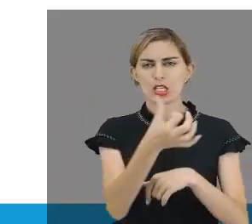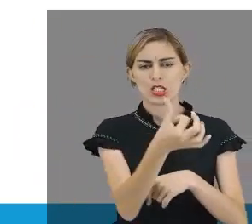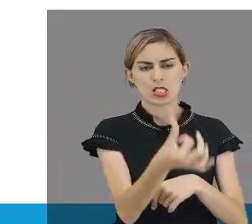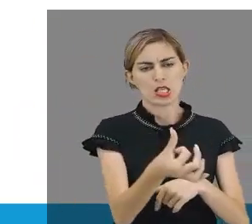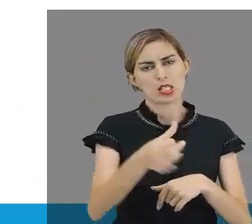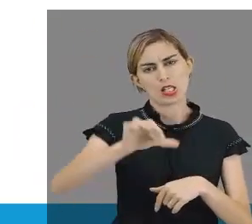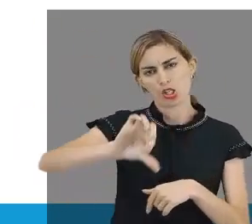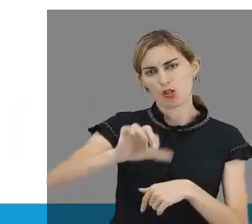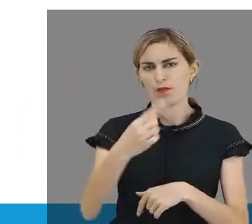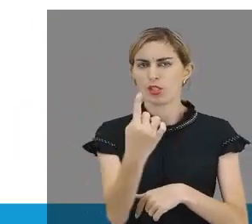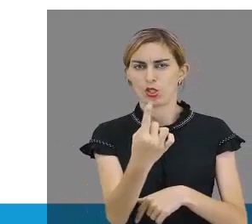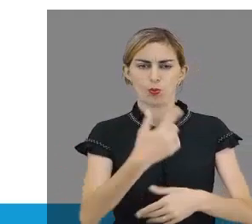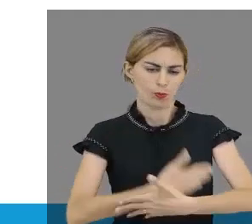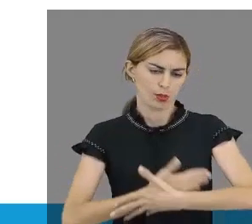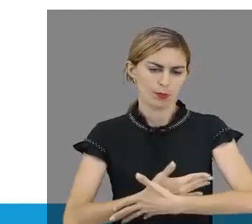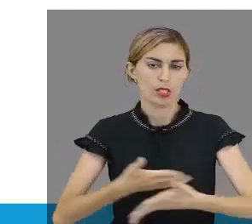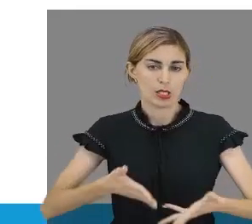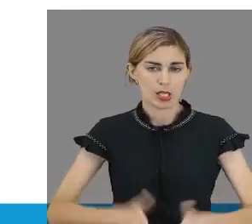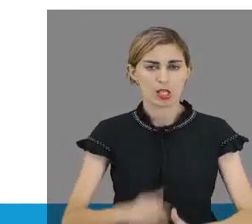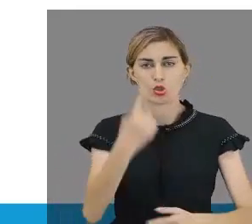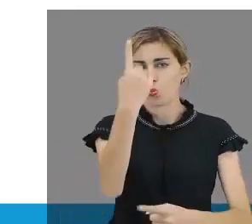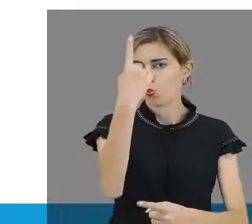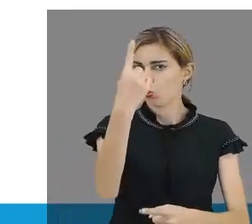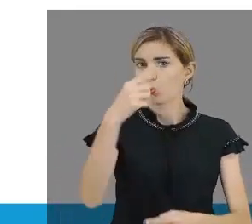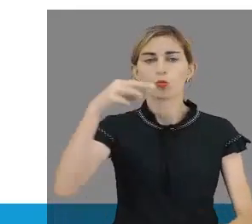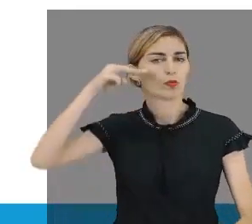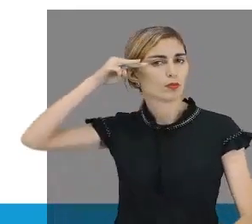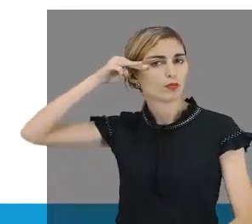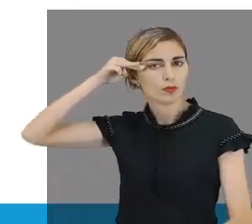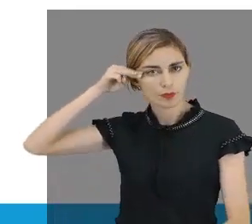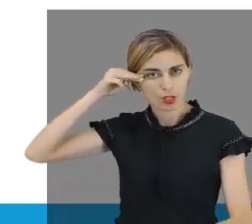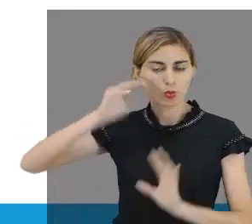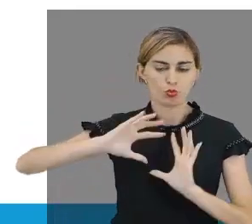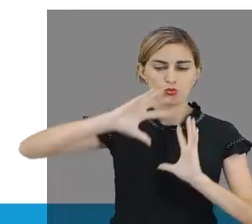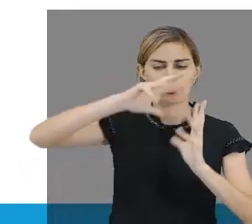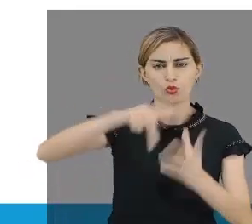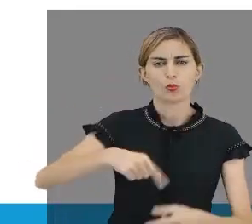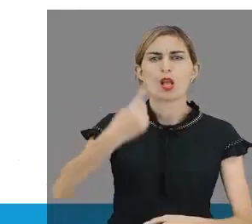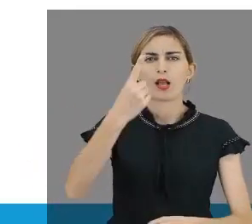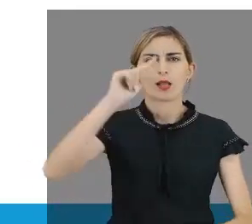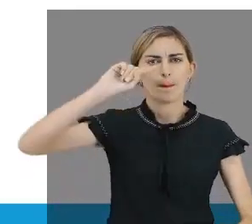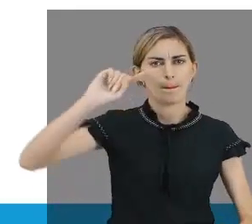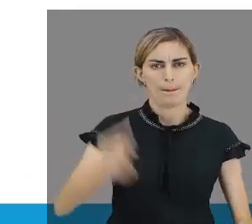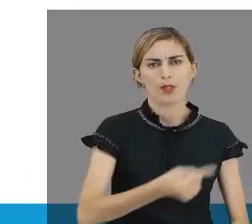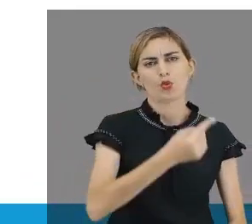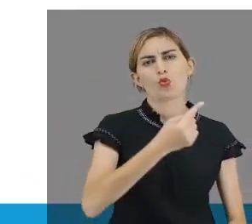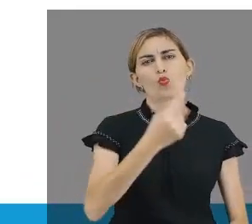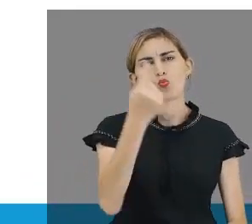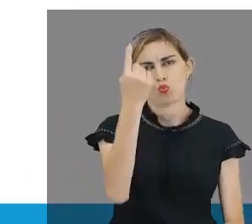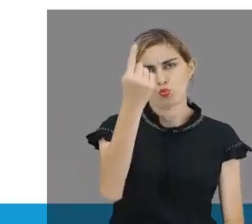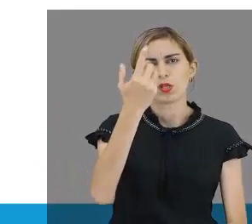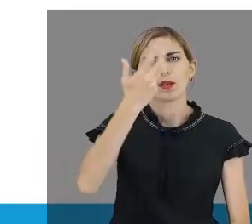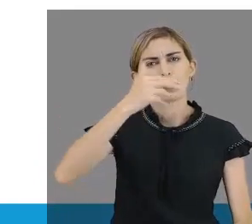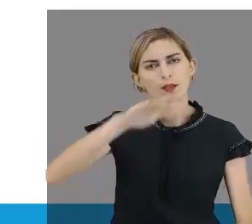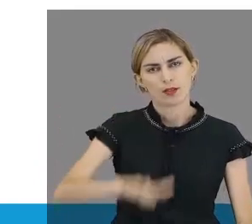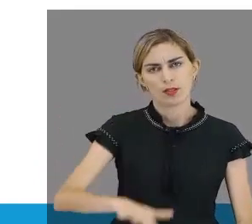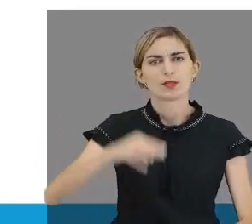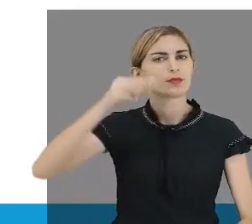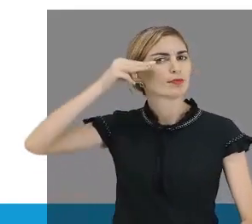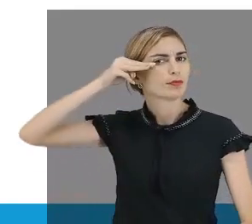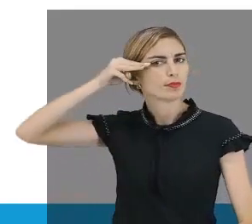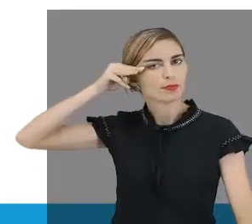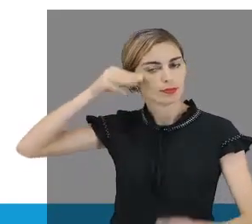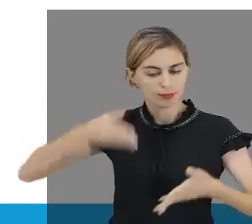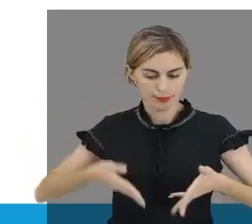né? 691 bebês nascem e um tem síndrome de Down. E no mundo, a cada 1000 nascimentos, uma